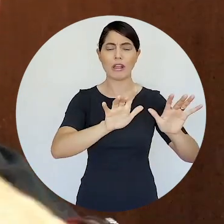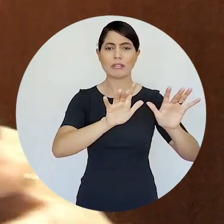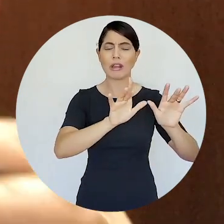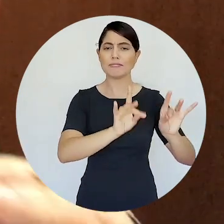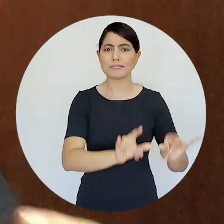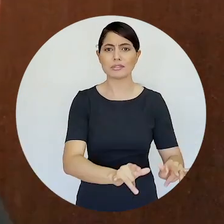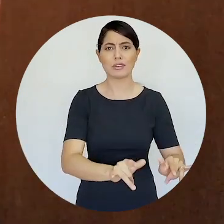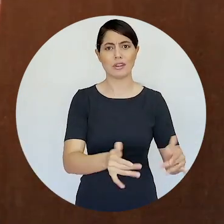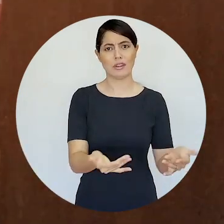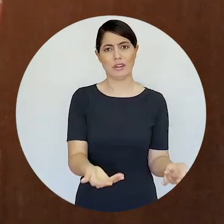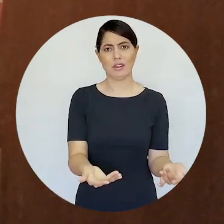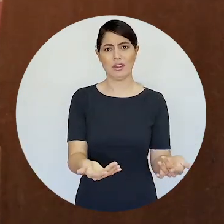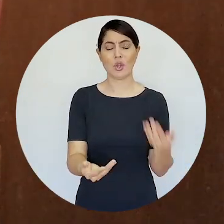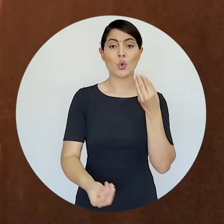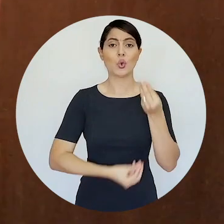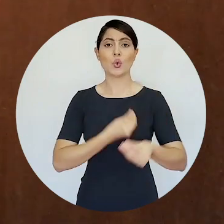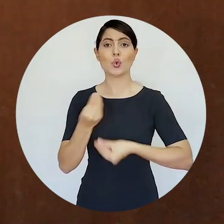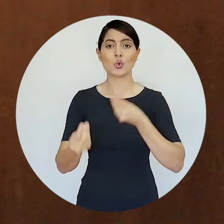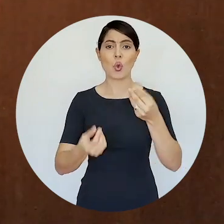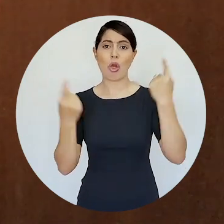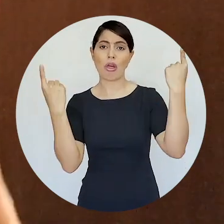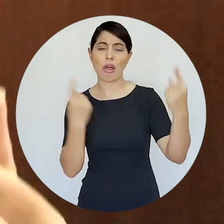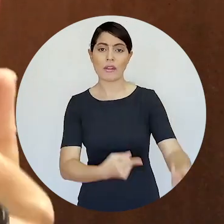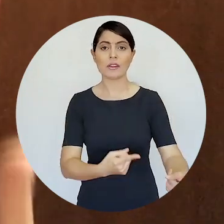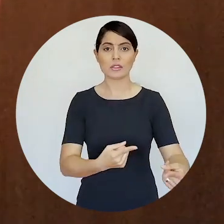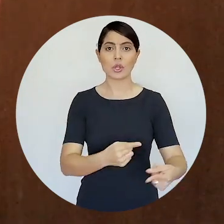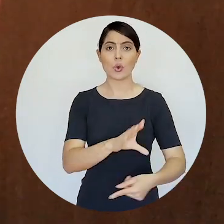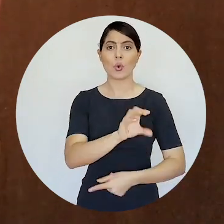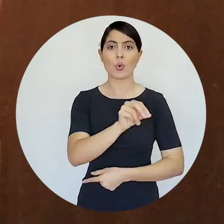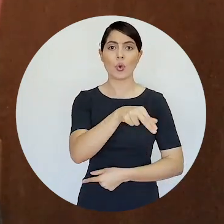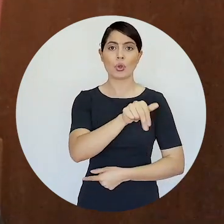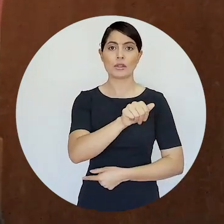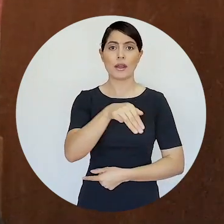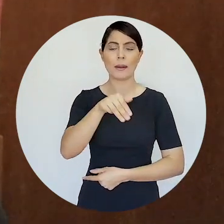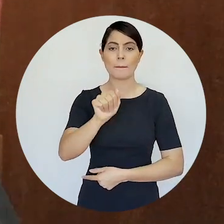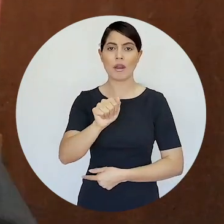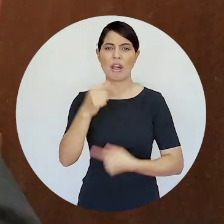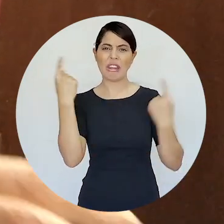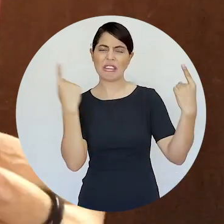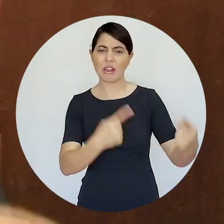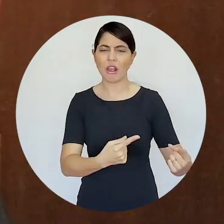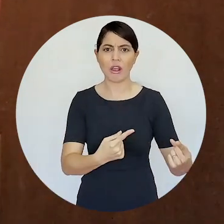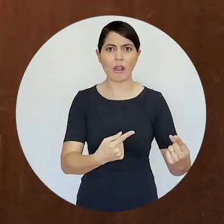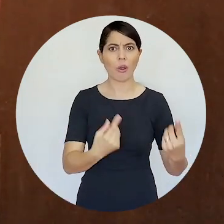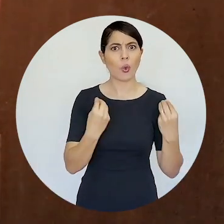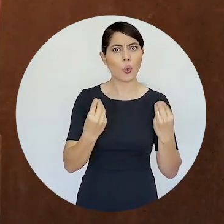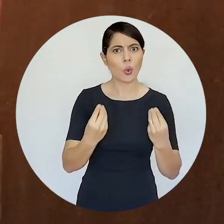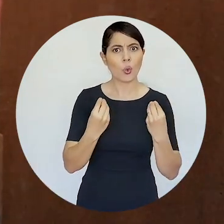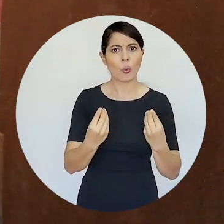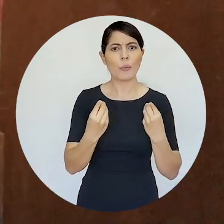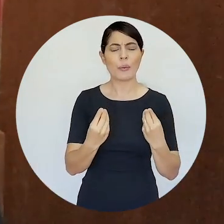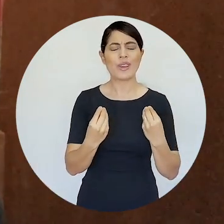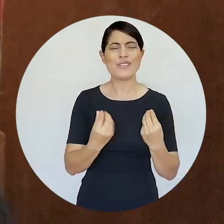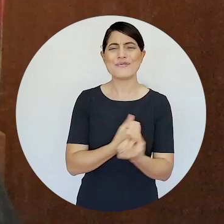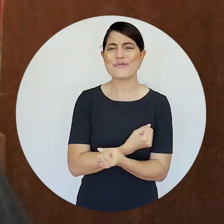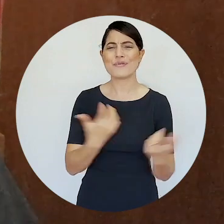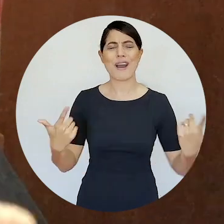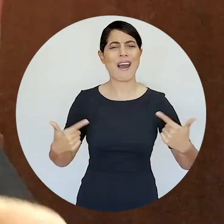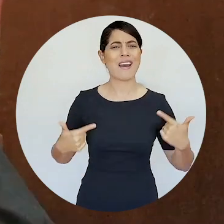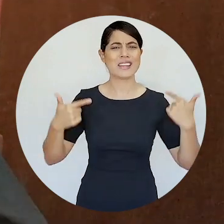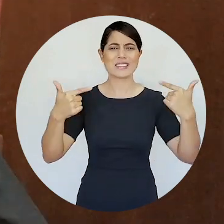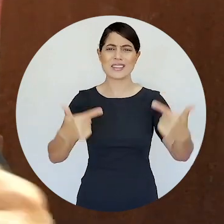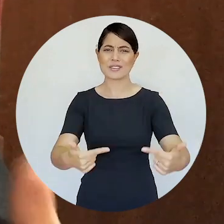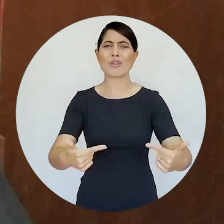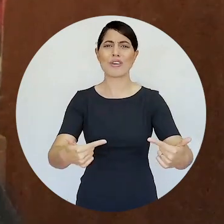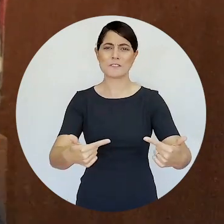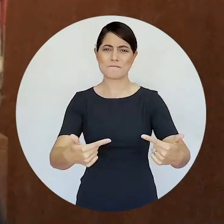A forma como foi feita o ataque ao CONAMA, que perdeu a participação popular, e a